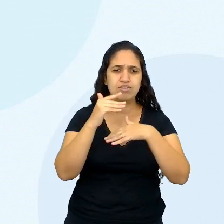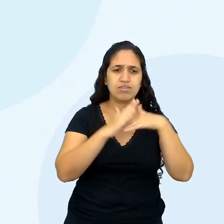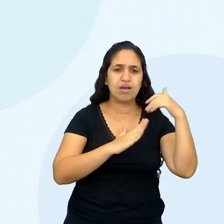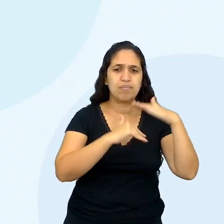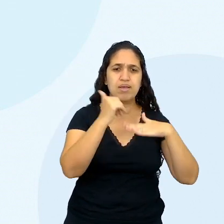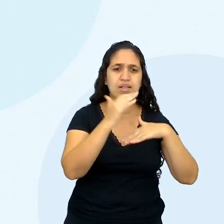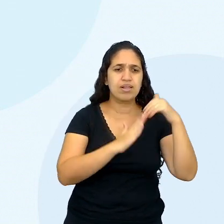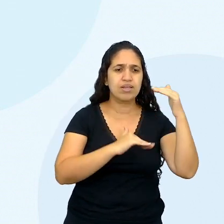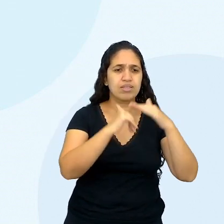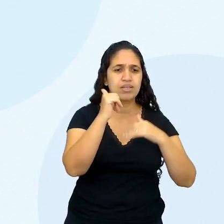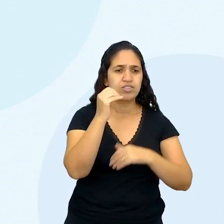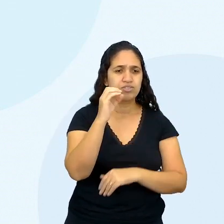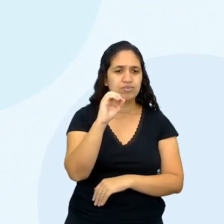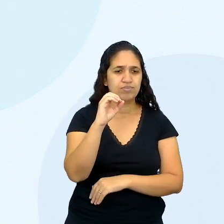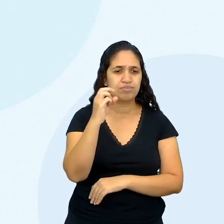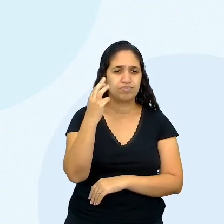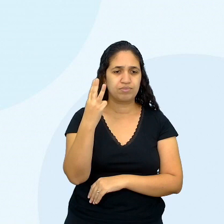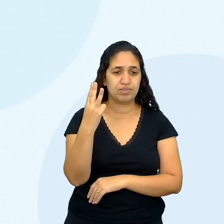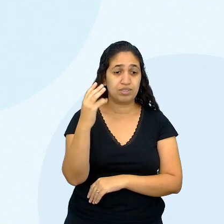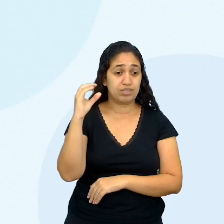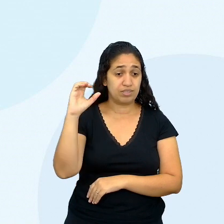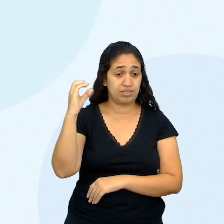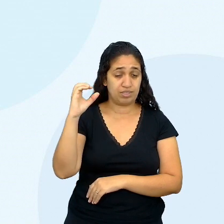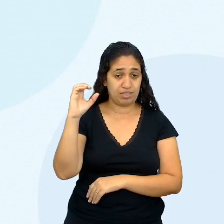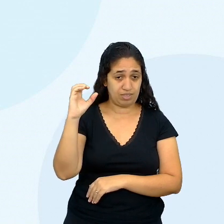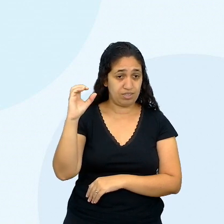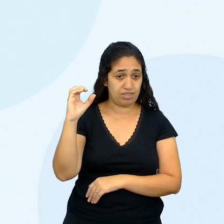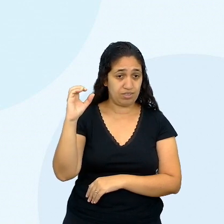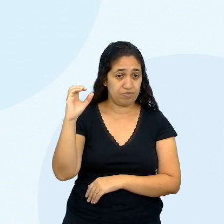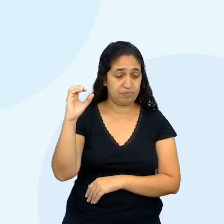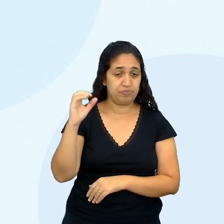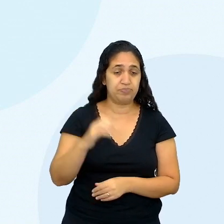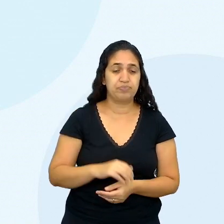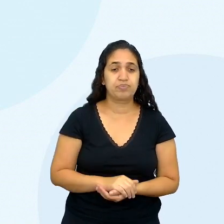habilidade 03 de ciências, né? Que tem aí